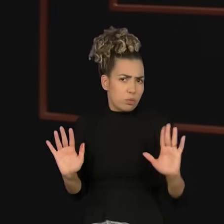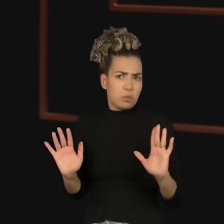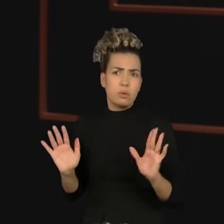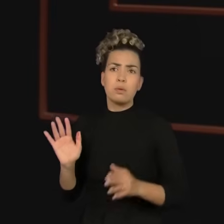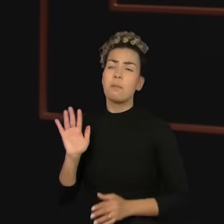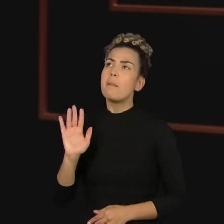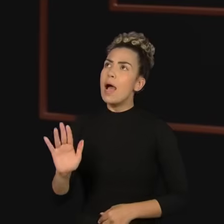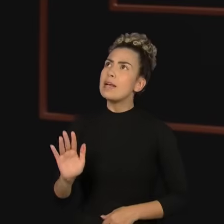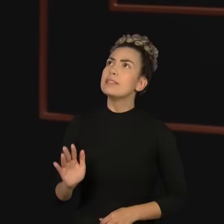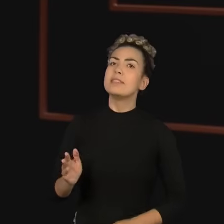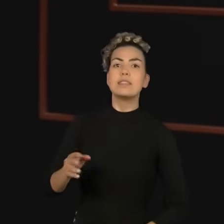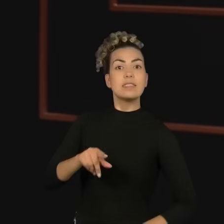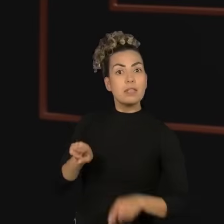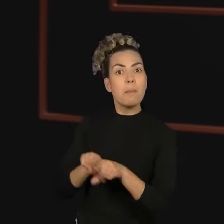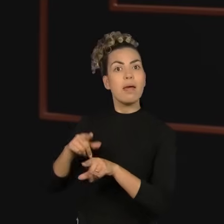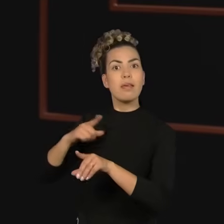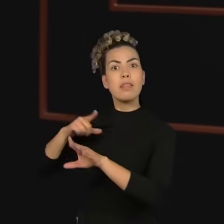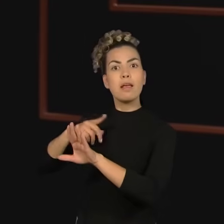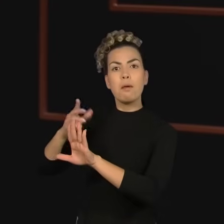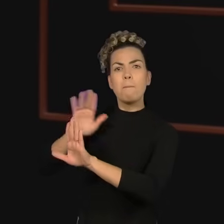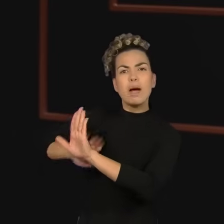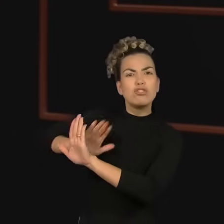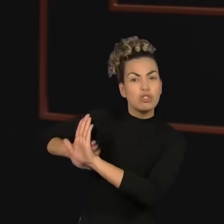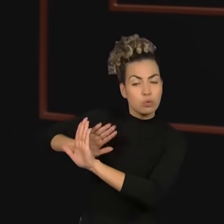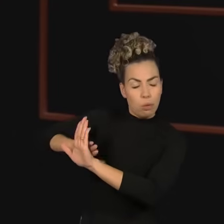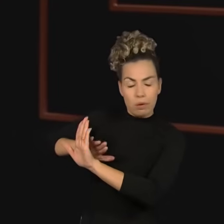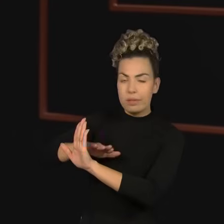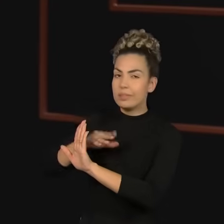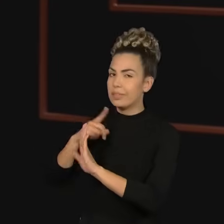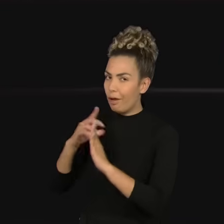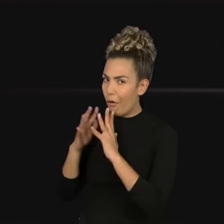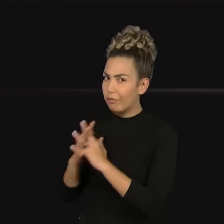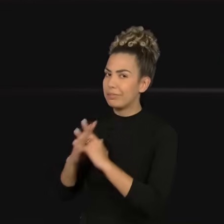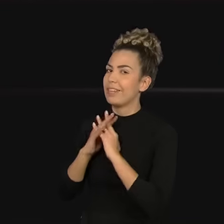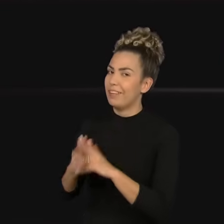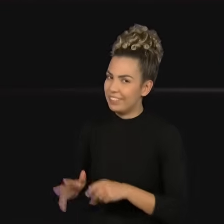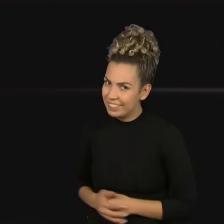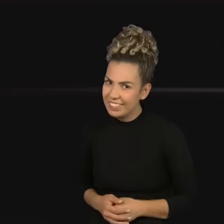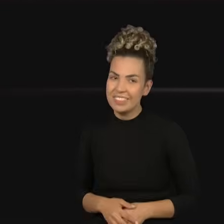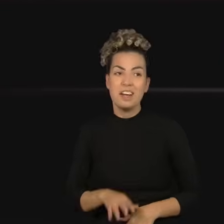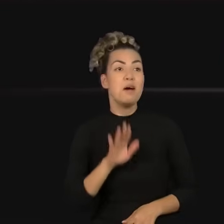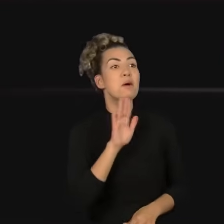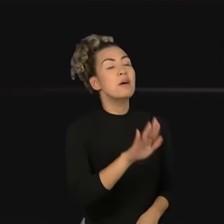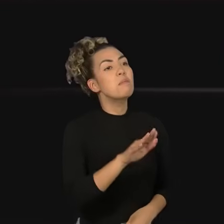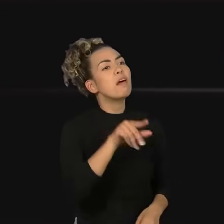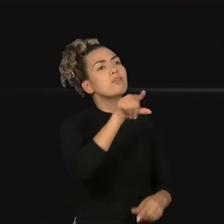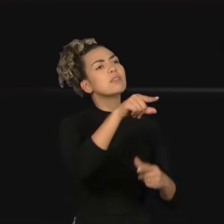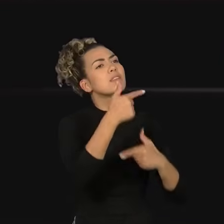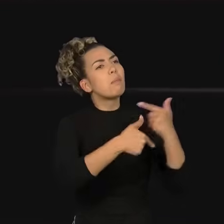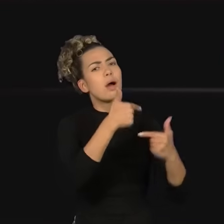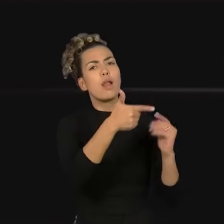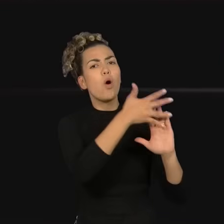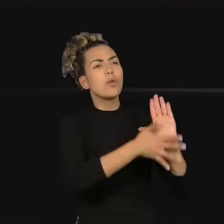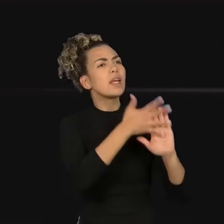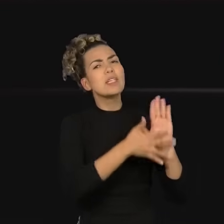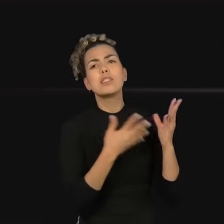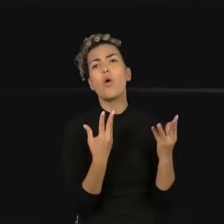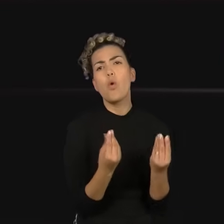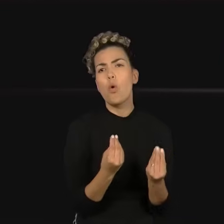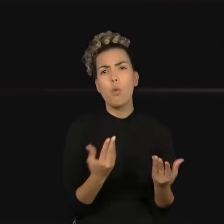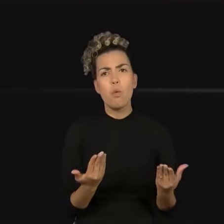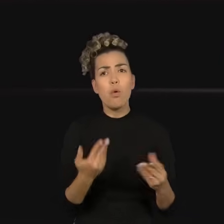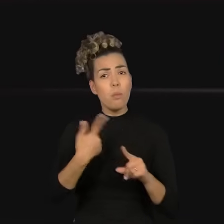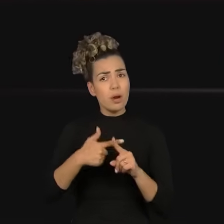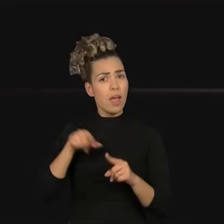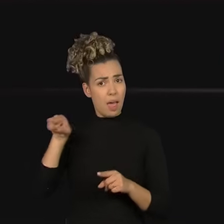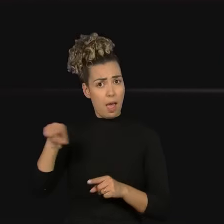Mas os bastidores, tanta confusão. Mas e como é que era para você como roteirista? Porque a Marisa mesmo sempre diz, era